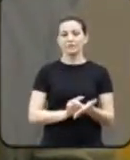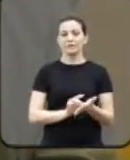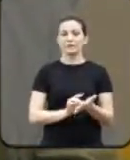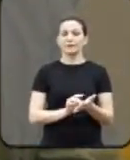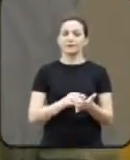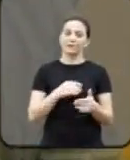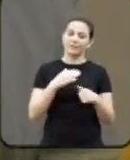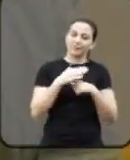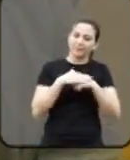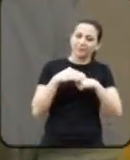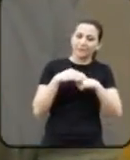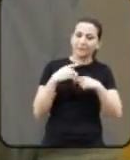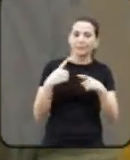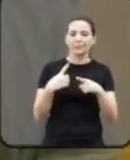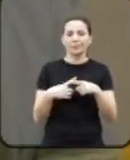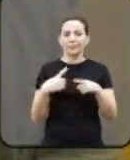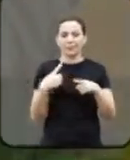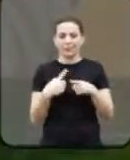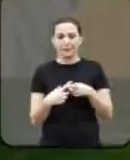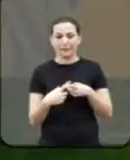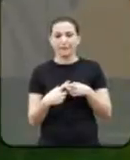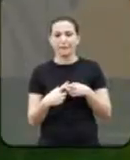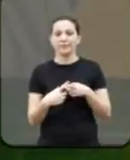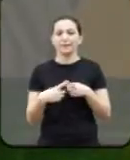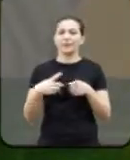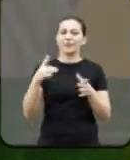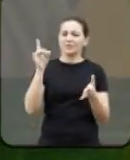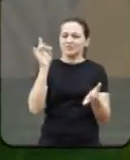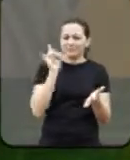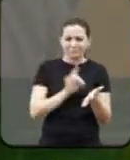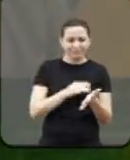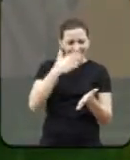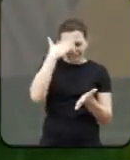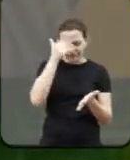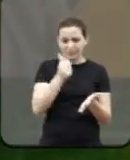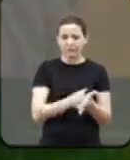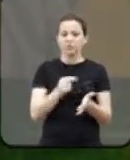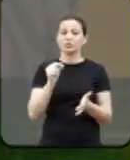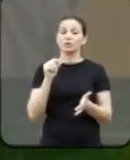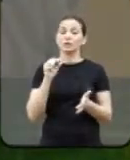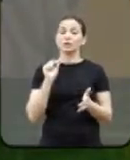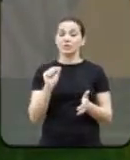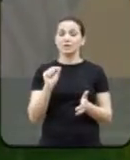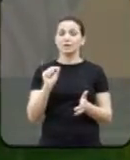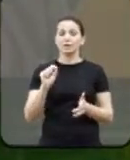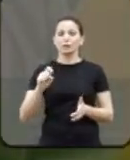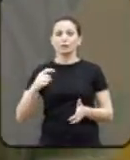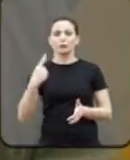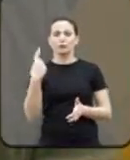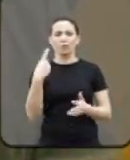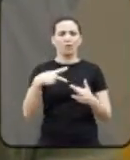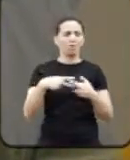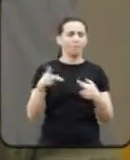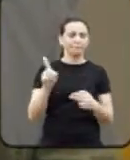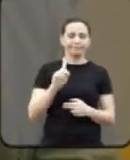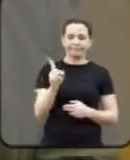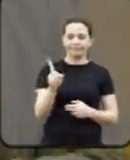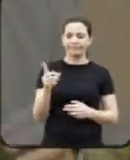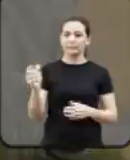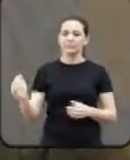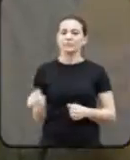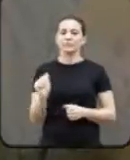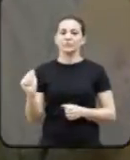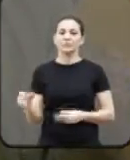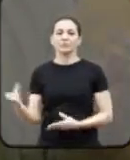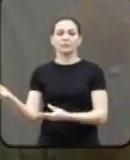só conforta, mas anima, porque a gente sabe que, eu tenho certeza que não é a única coisa, né?